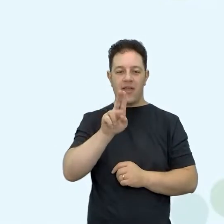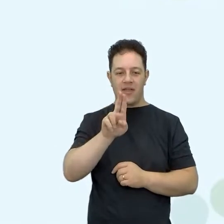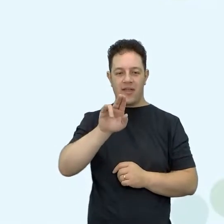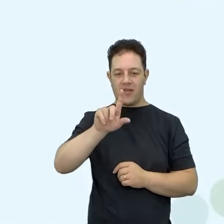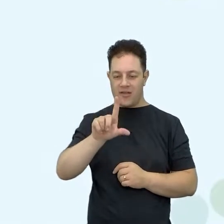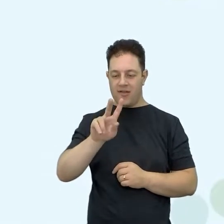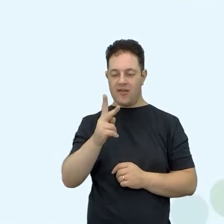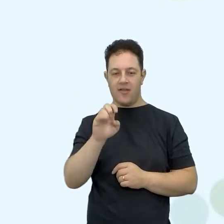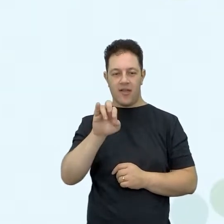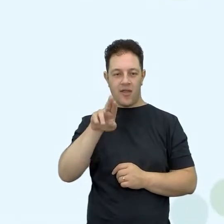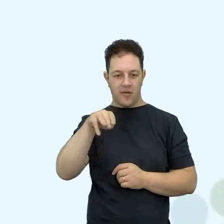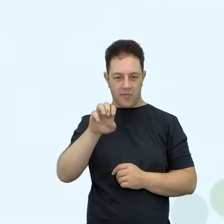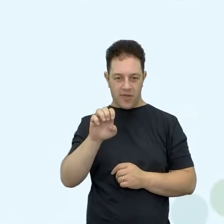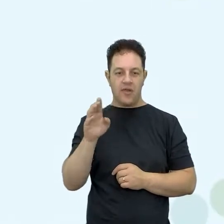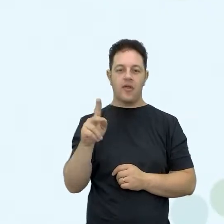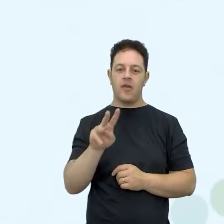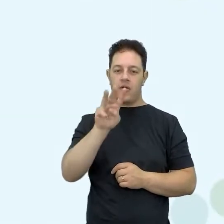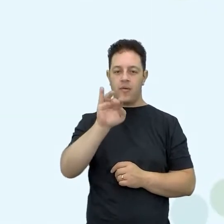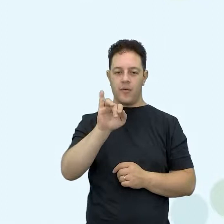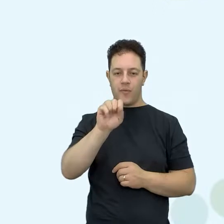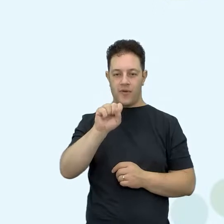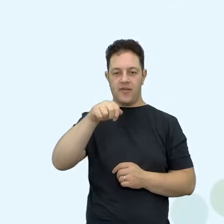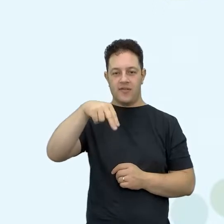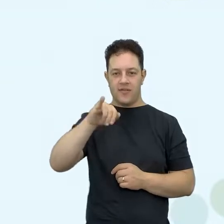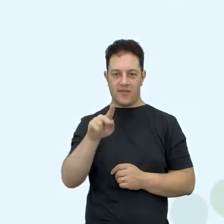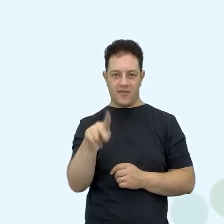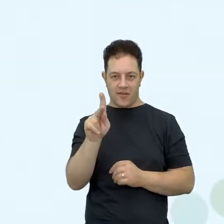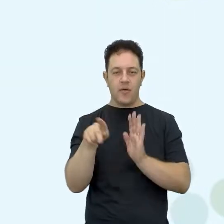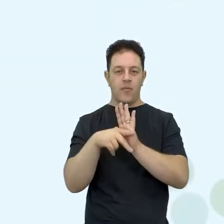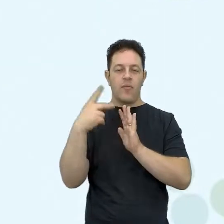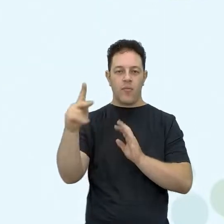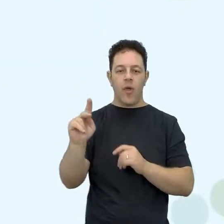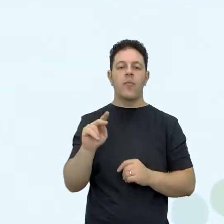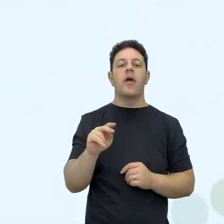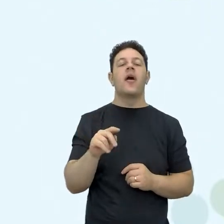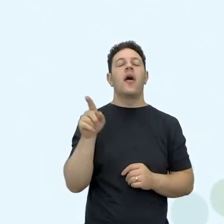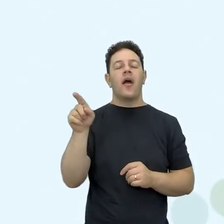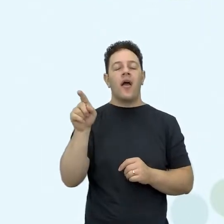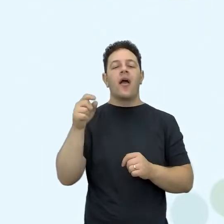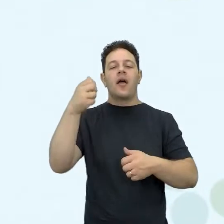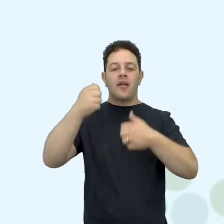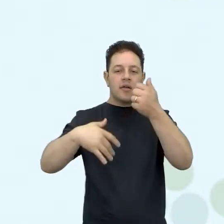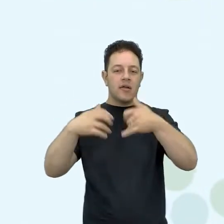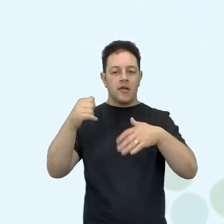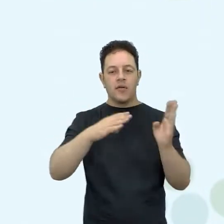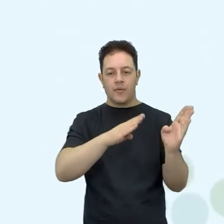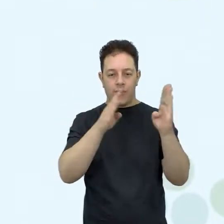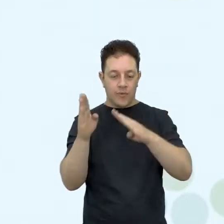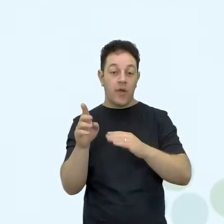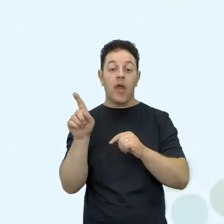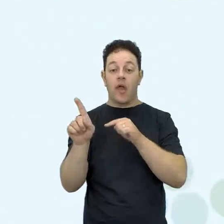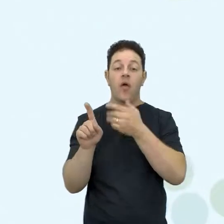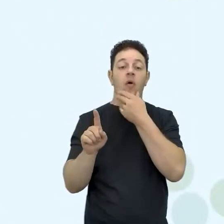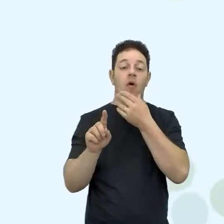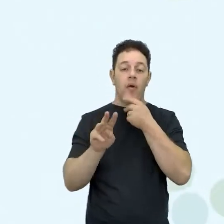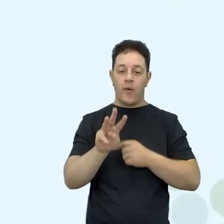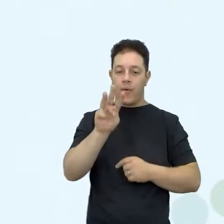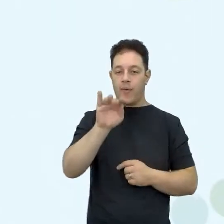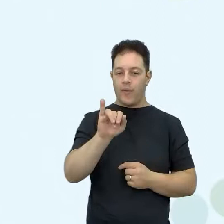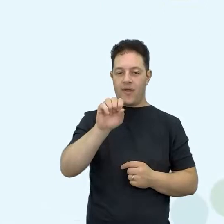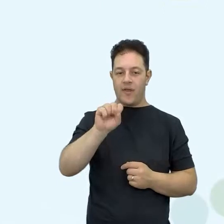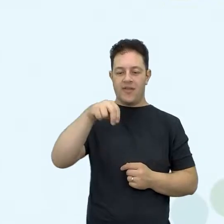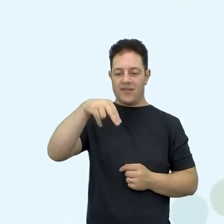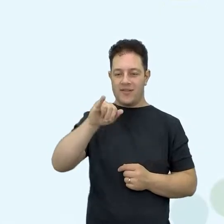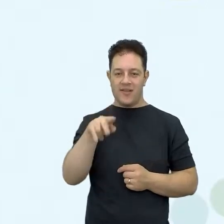Wisnik, professor da Faculdade de Arquitetura e Urbanismo da USP. No episódio em questão, Wisnik faz uma análise da música